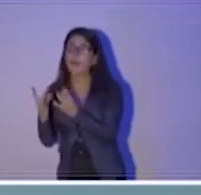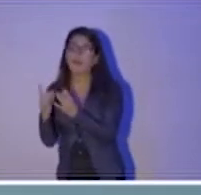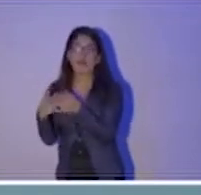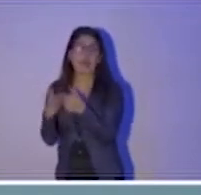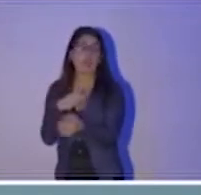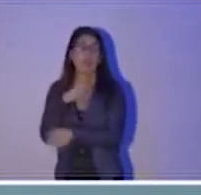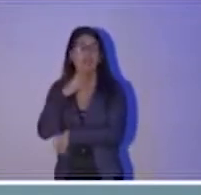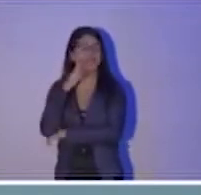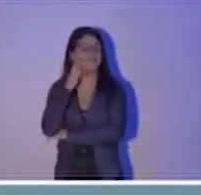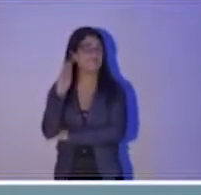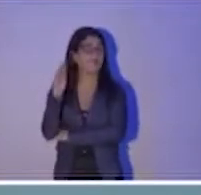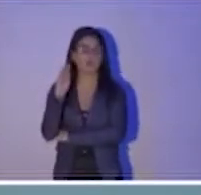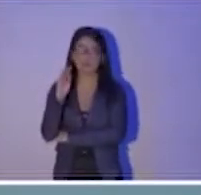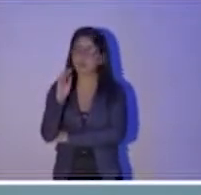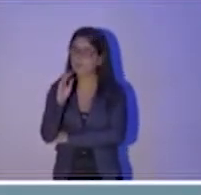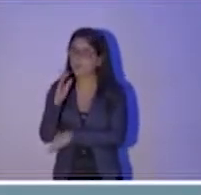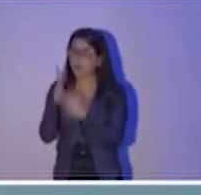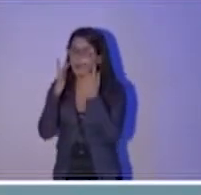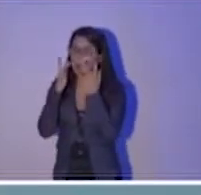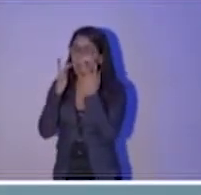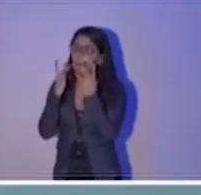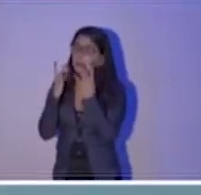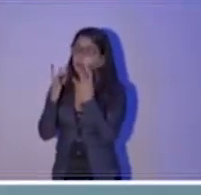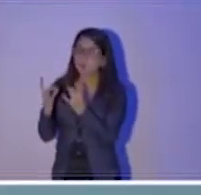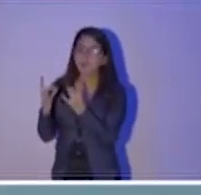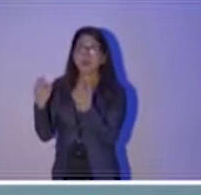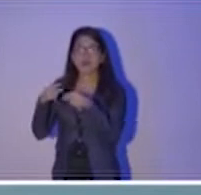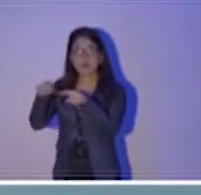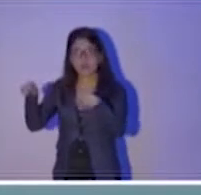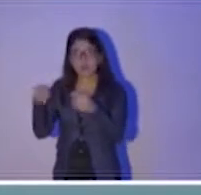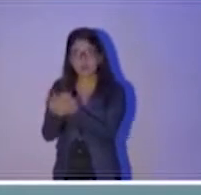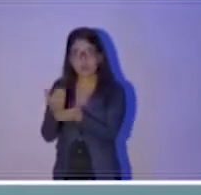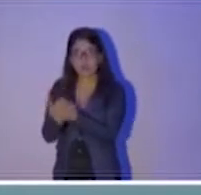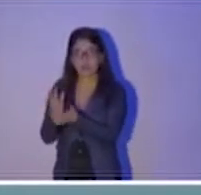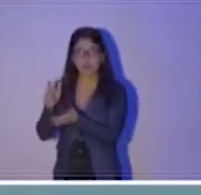qualquer. Nós precisamos aterrissar na sala de...